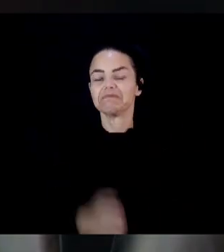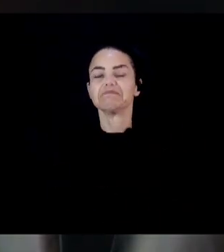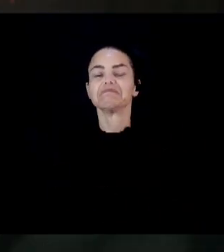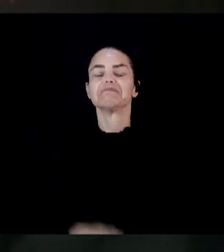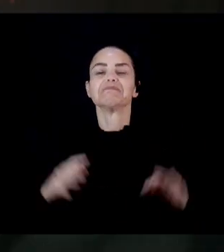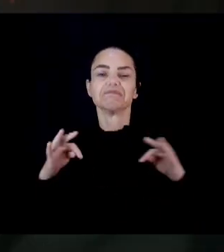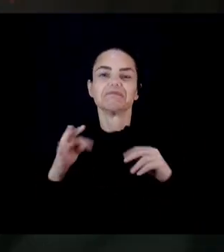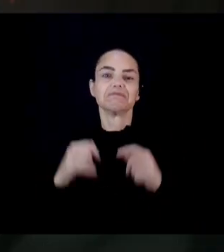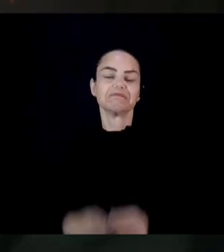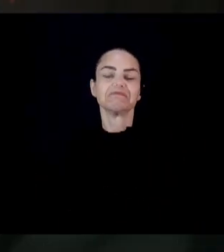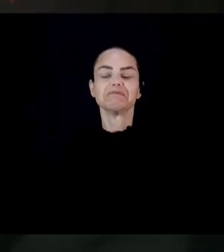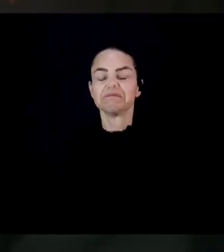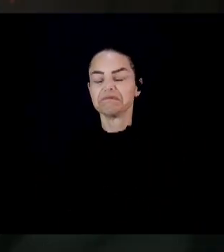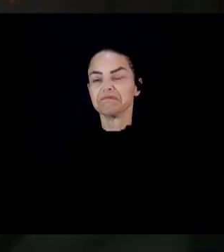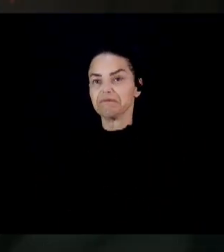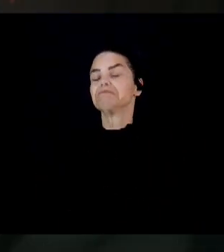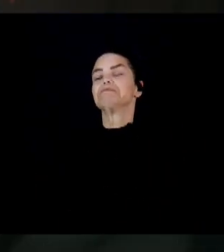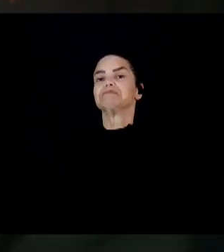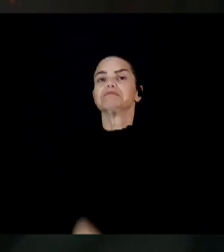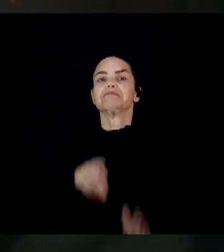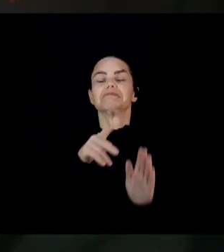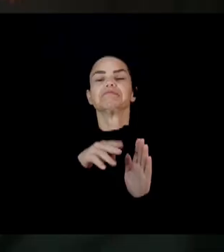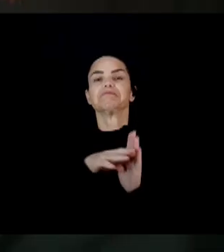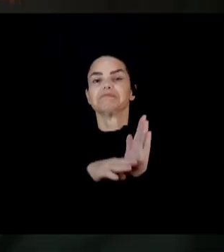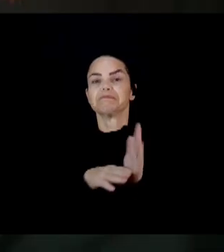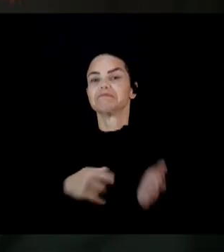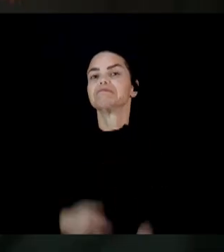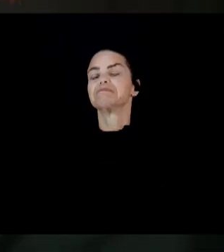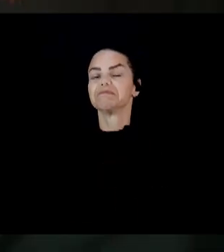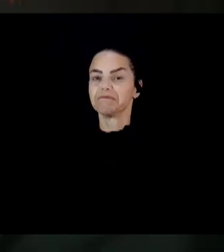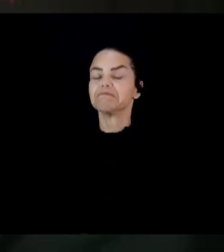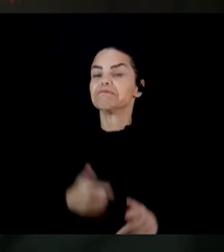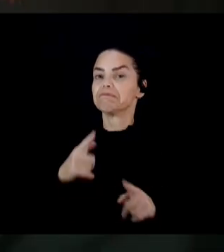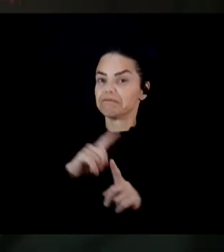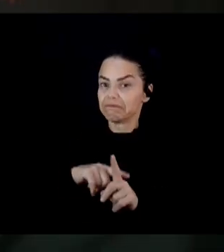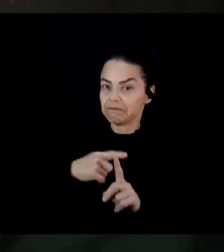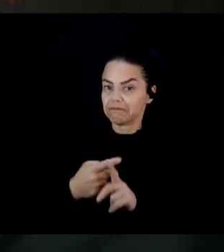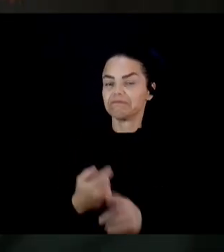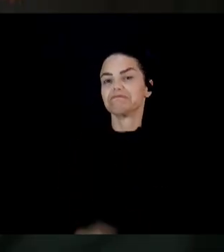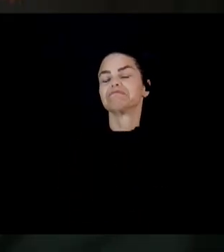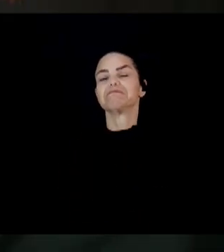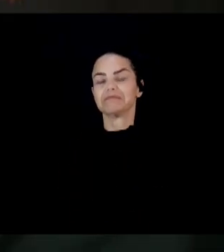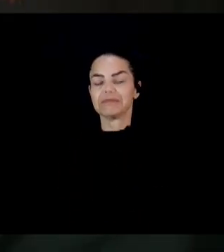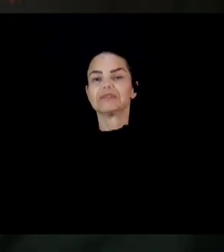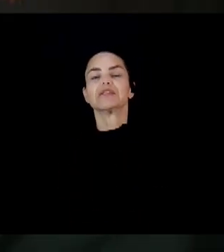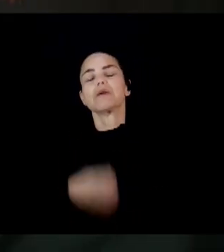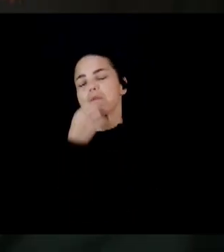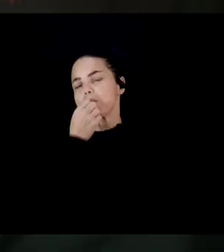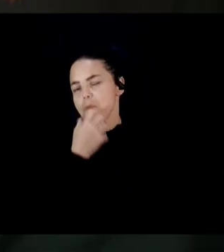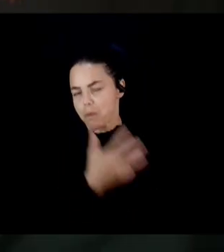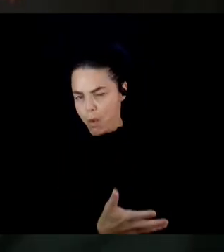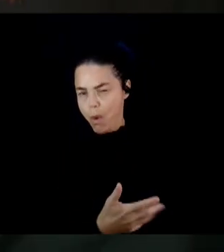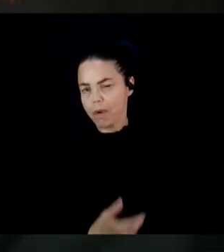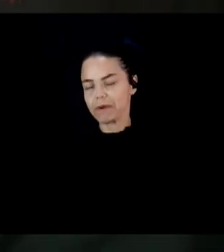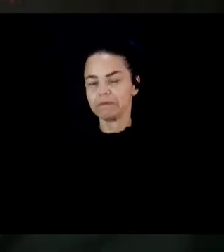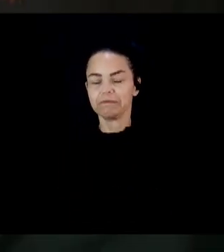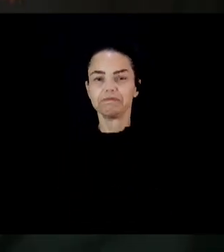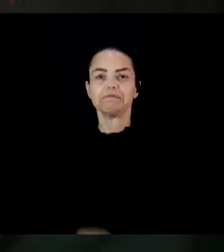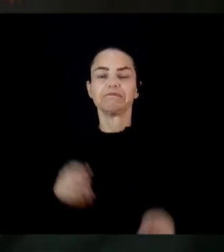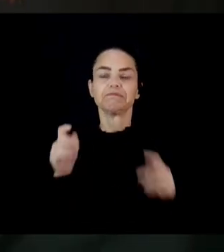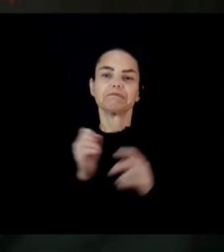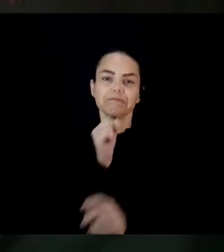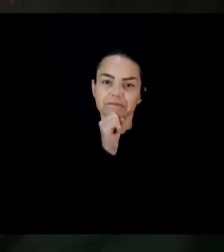Eu acredito que o programa de hoje será mais um programa com grande conteúdo, porque nós vamos falar de